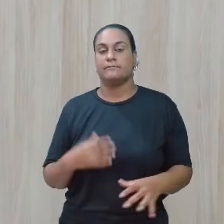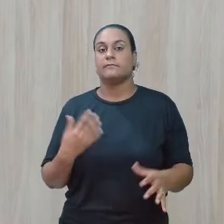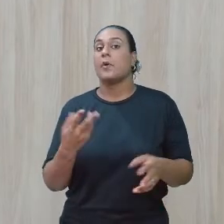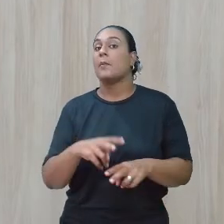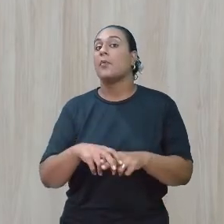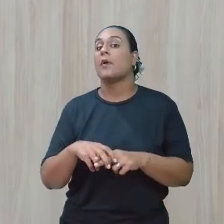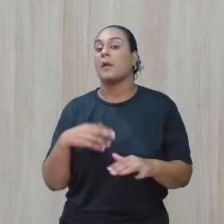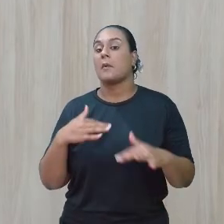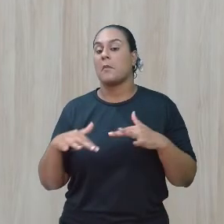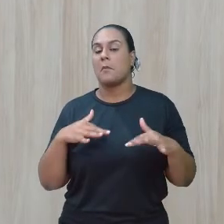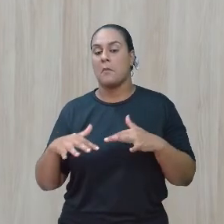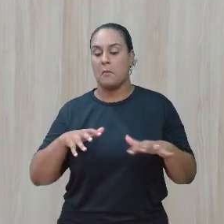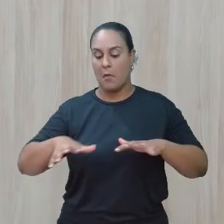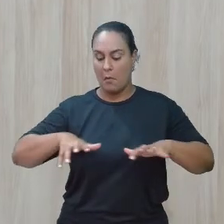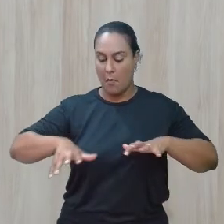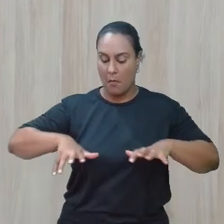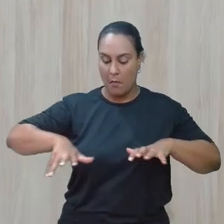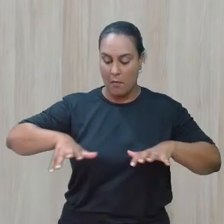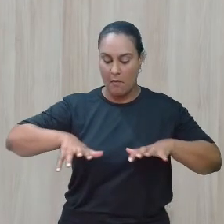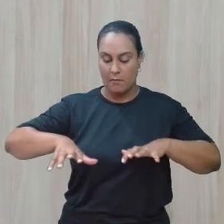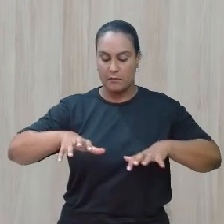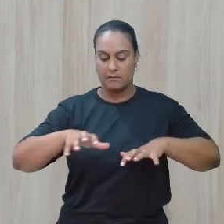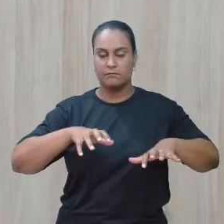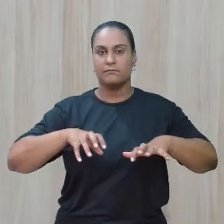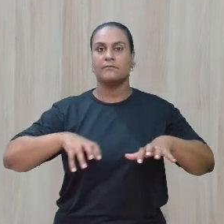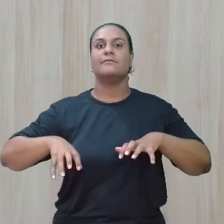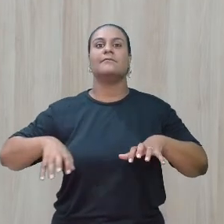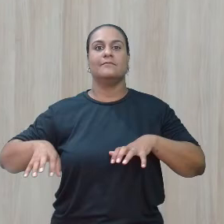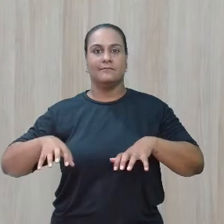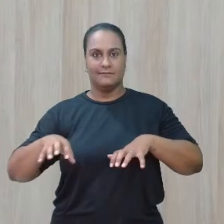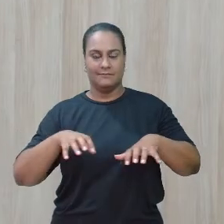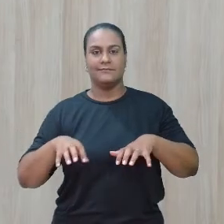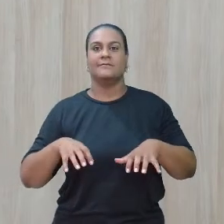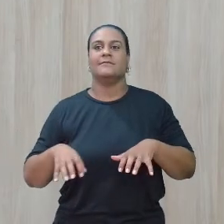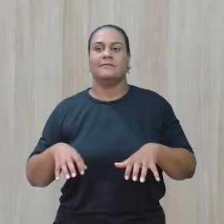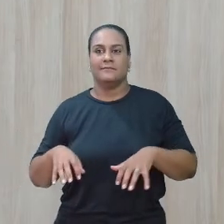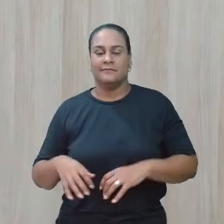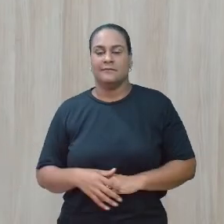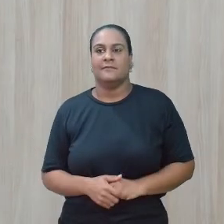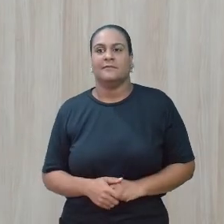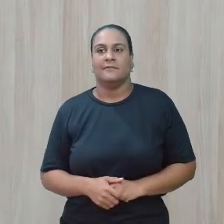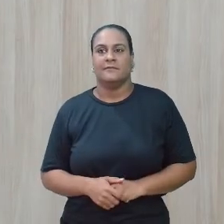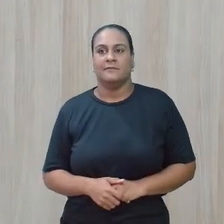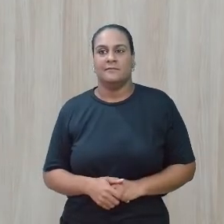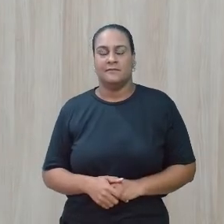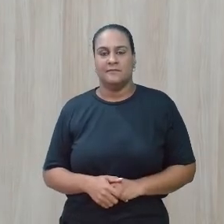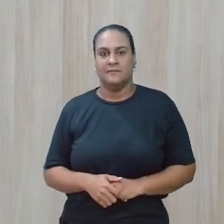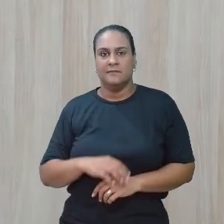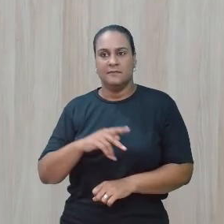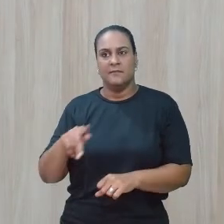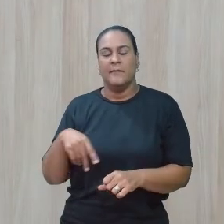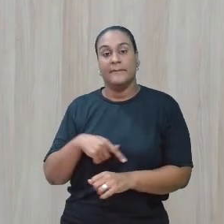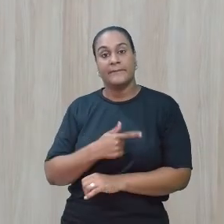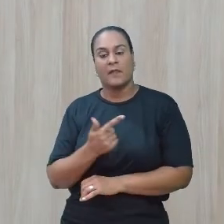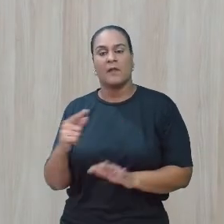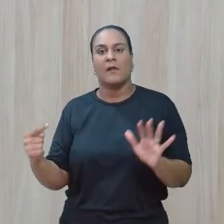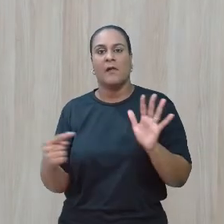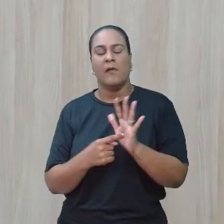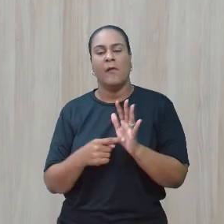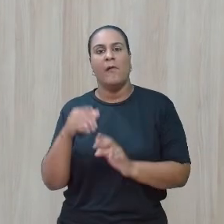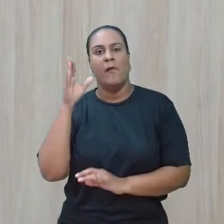movimentação dessas placas tectônicas, né, dessa geodinâmica aí terrestre. Outro ponto